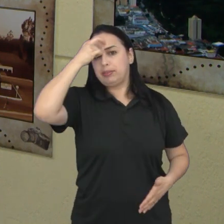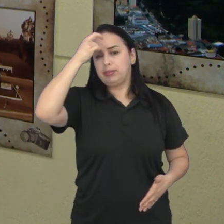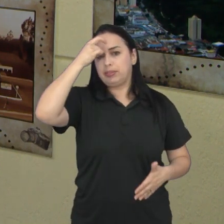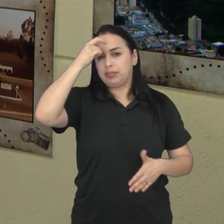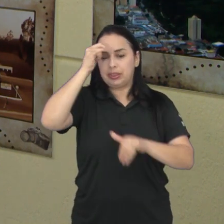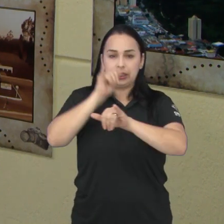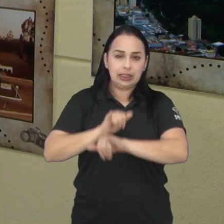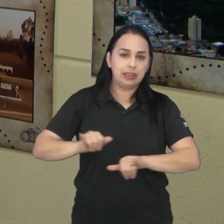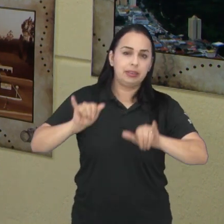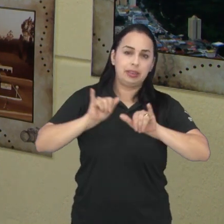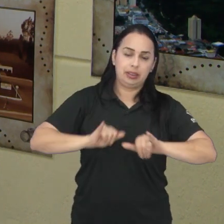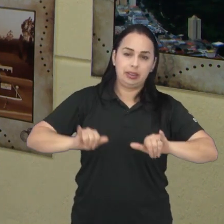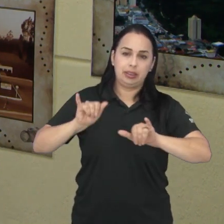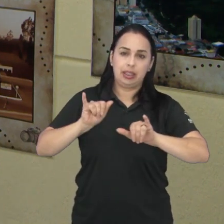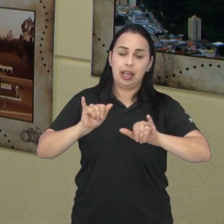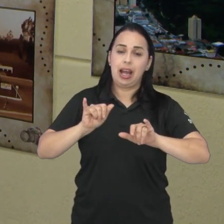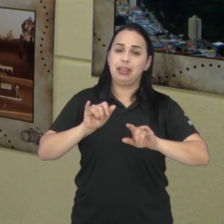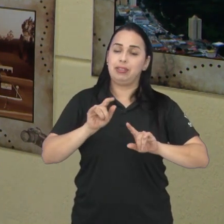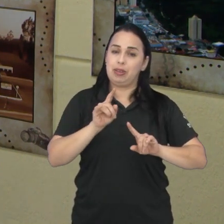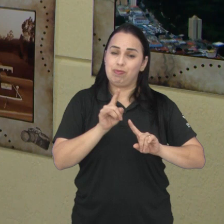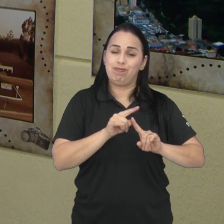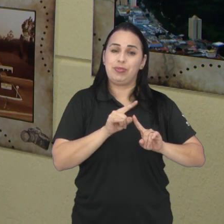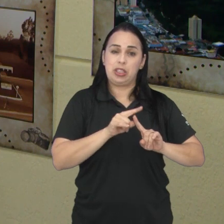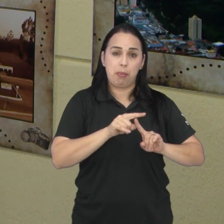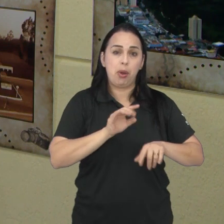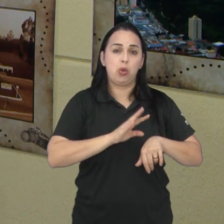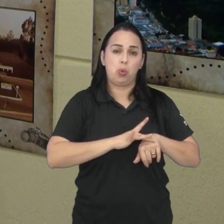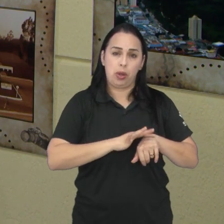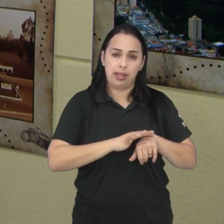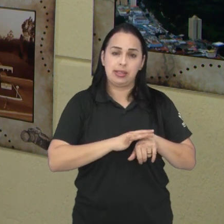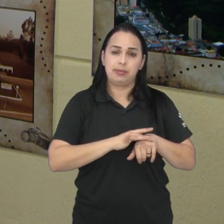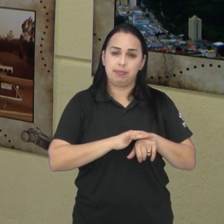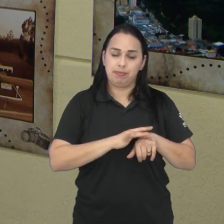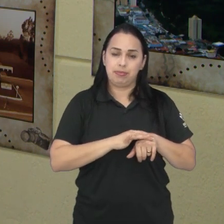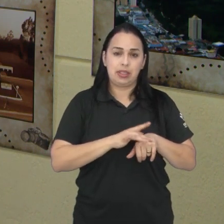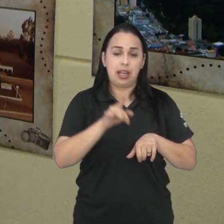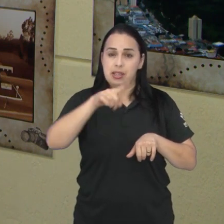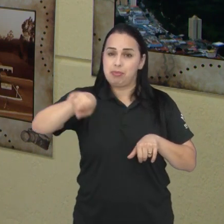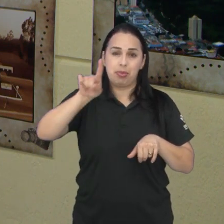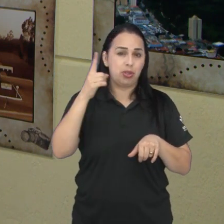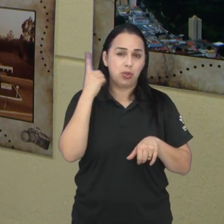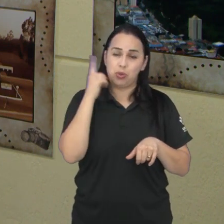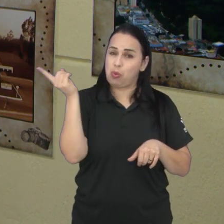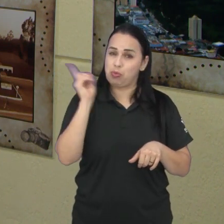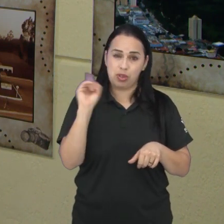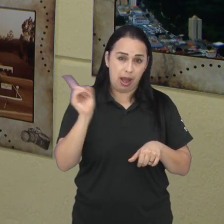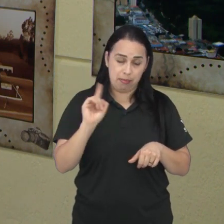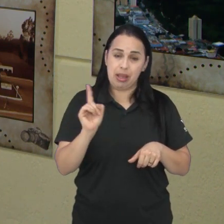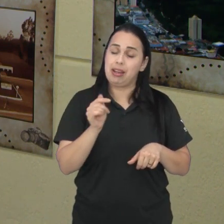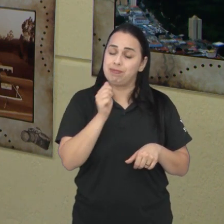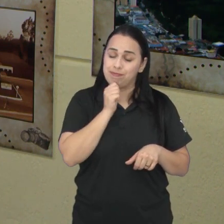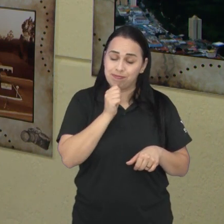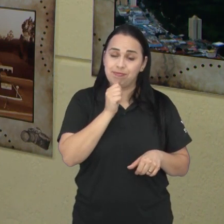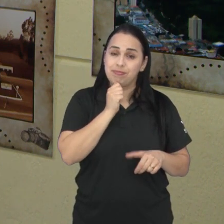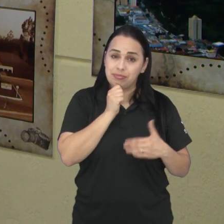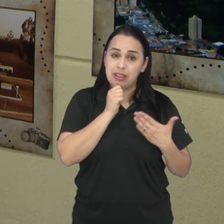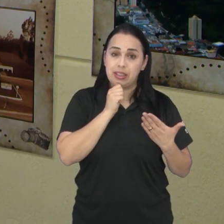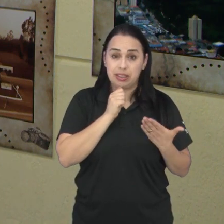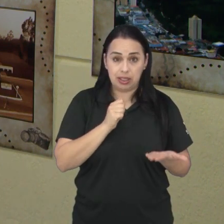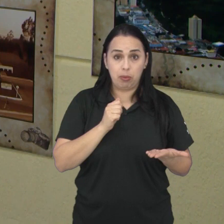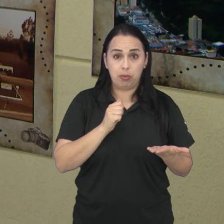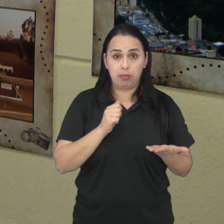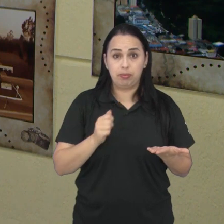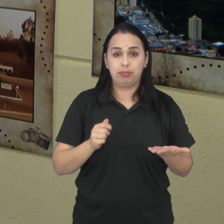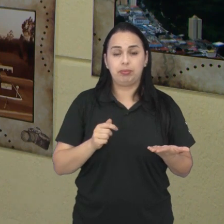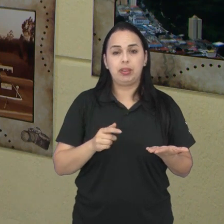ainda é um tipo de doença que é de certa forma desconhecido pela nossa comunidade Então essa